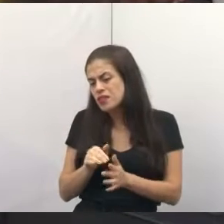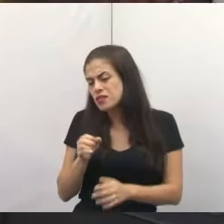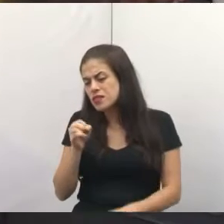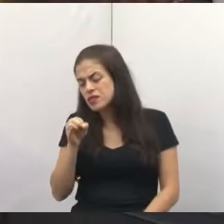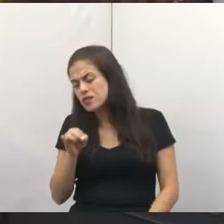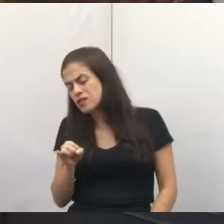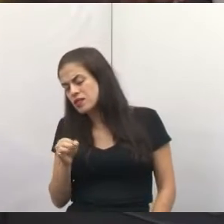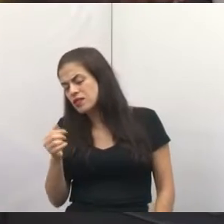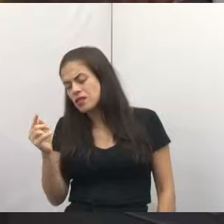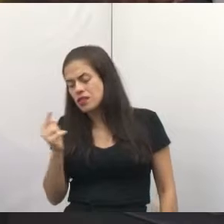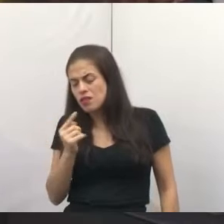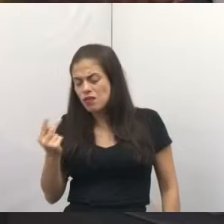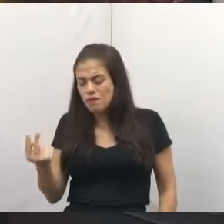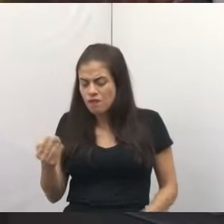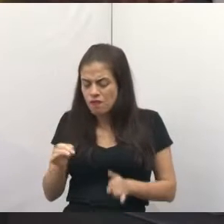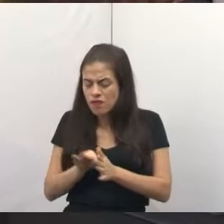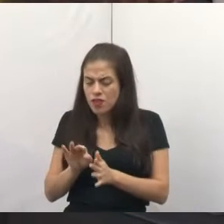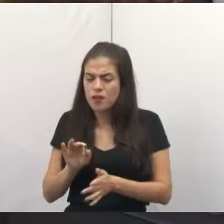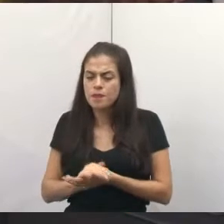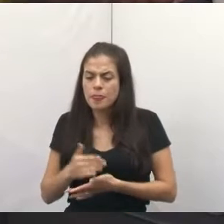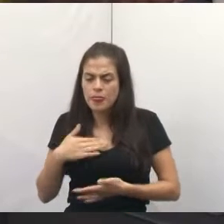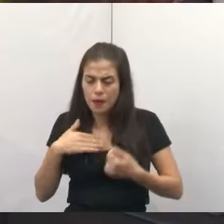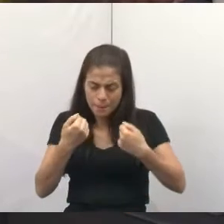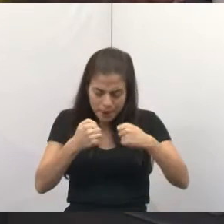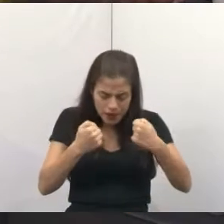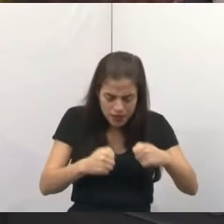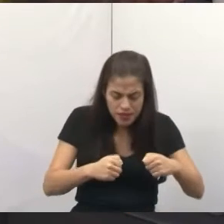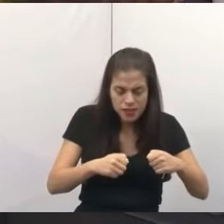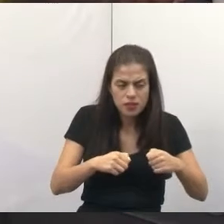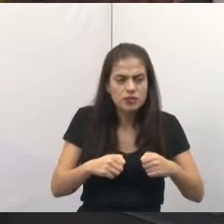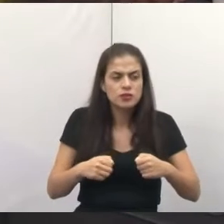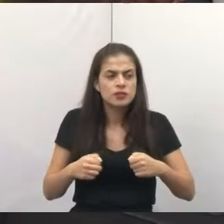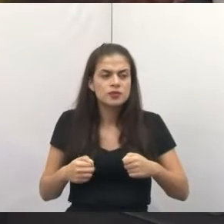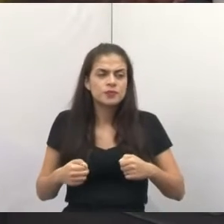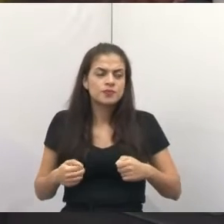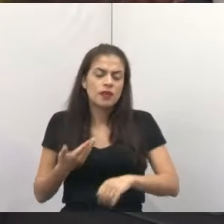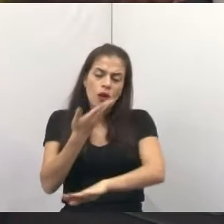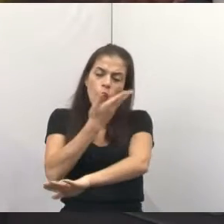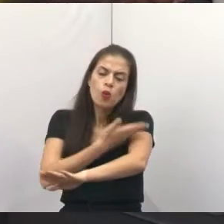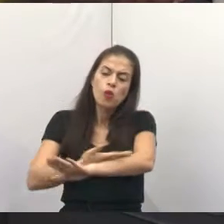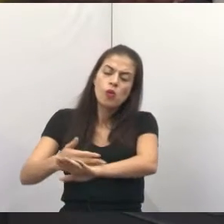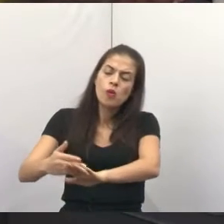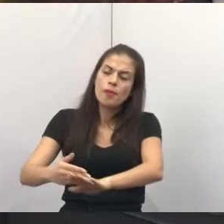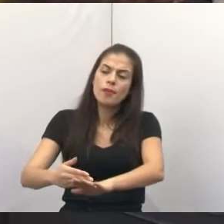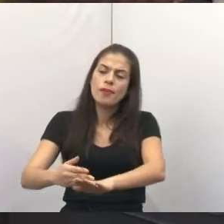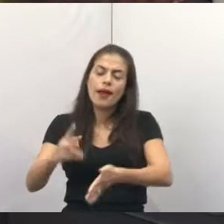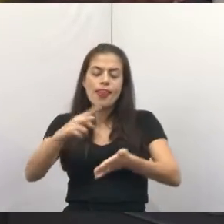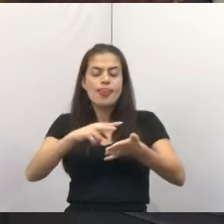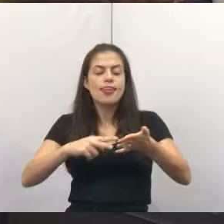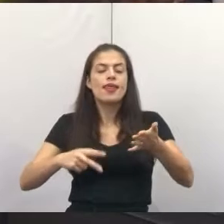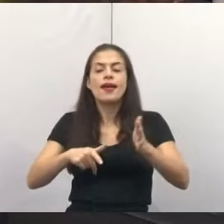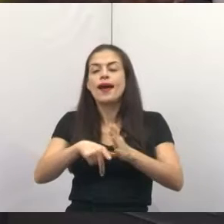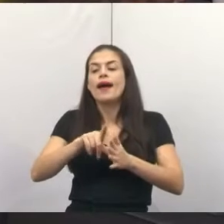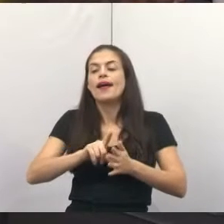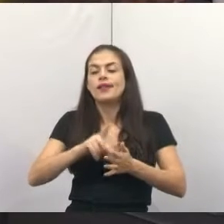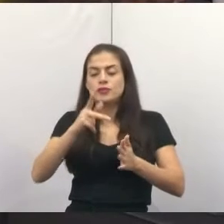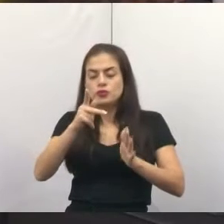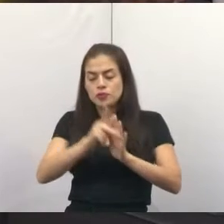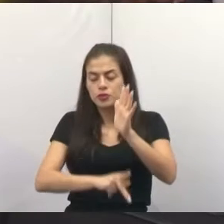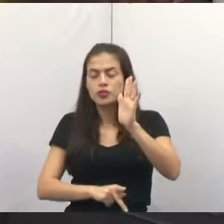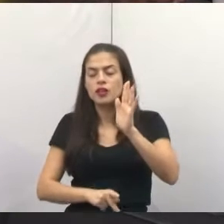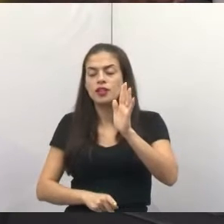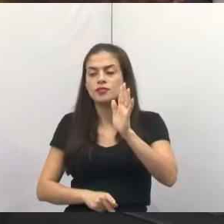Tá? Então, eu tenho que me habituar a ler o projeto antes, tirar as dúvidas antes e chegar aqui com a minha ideia